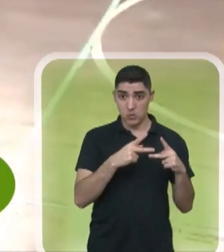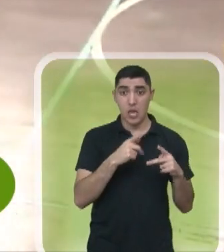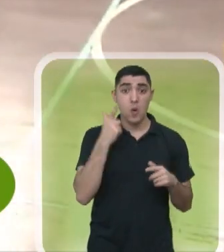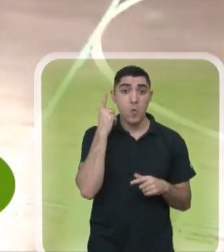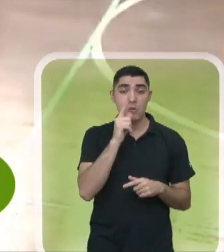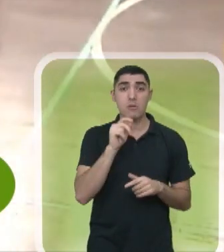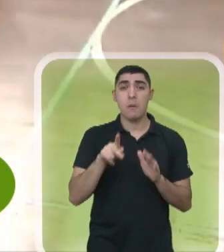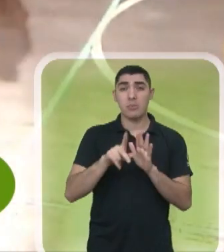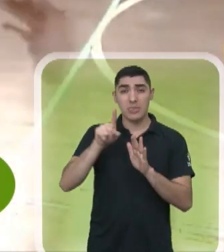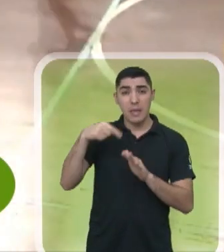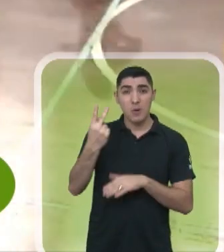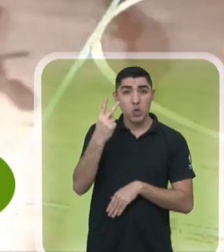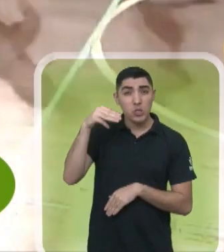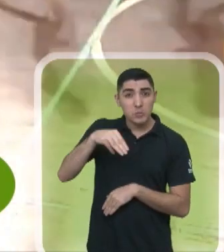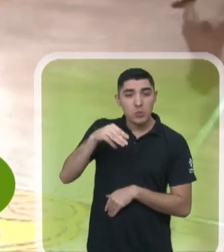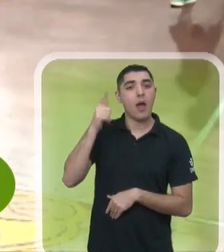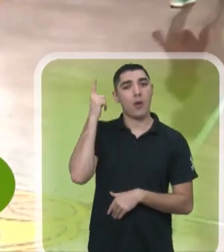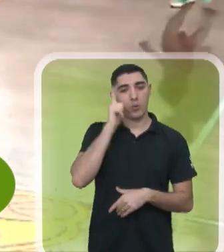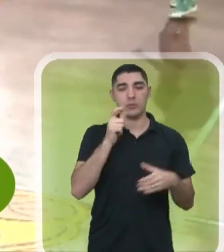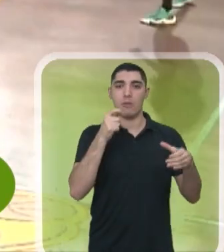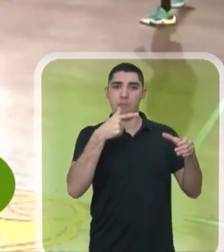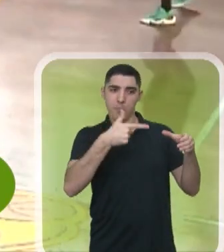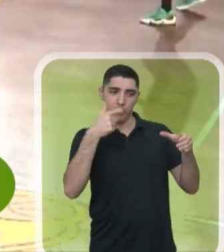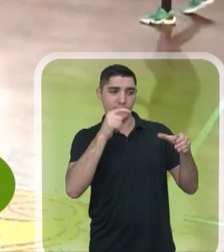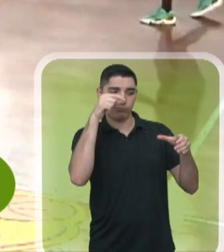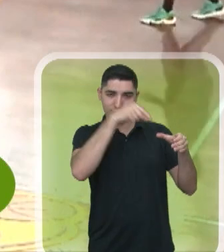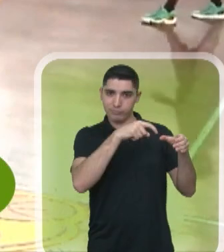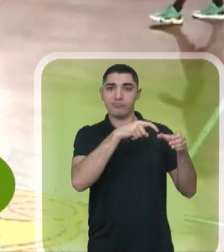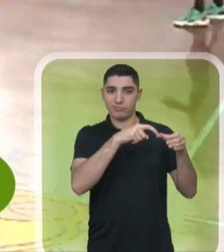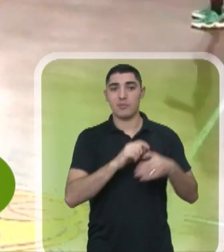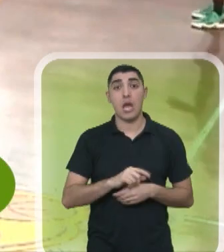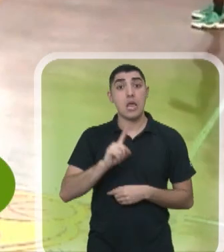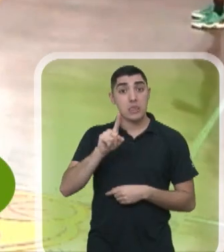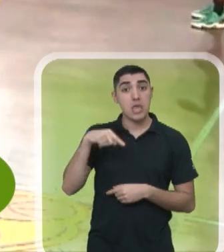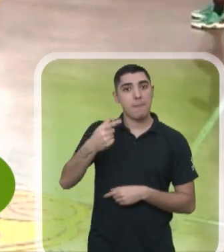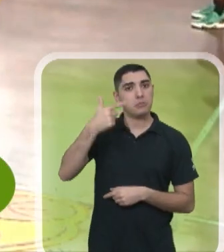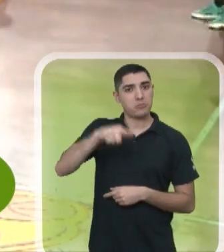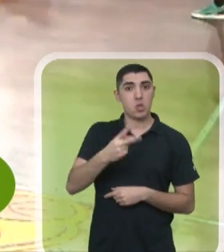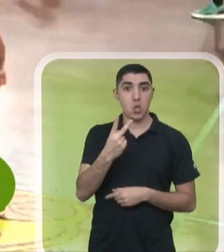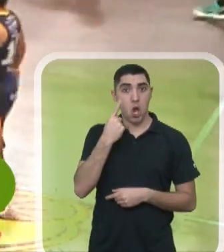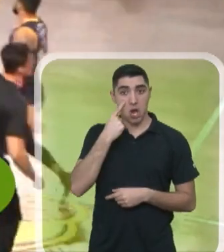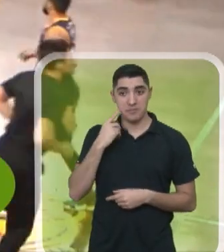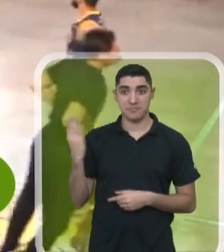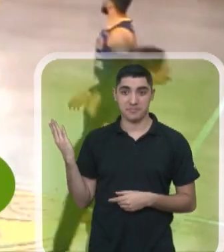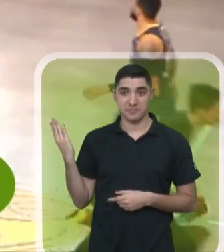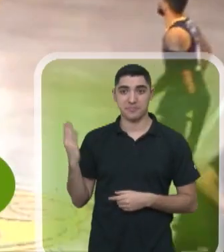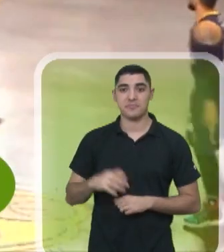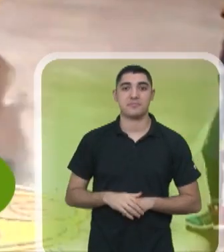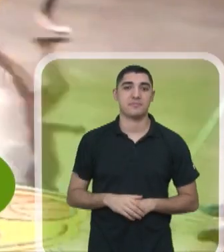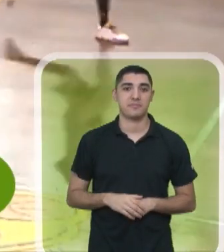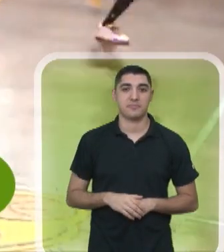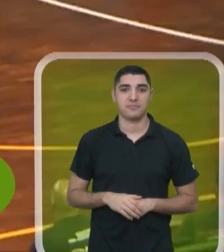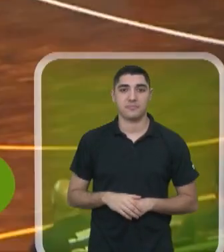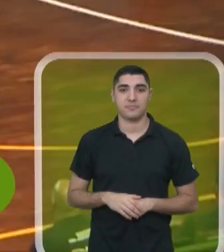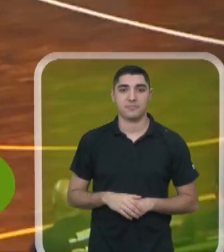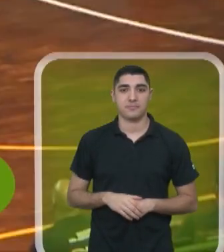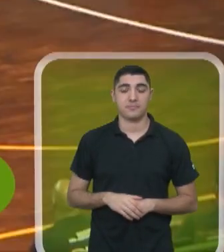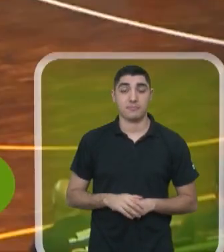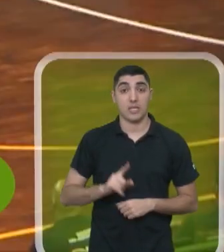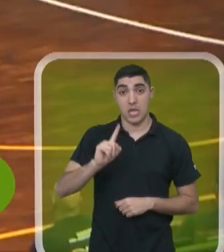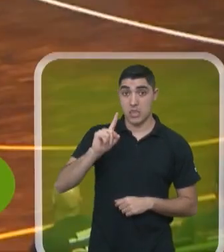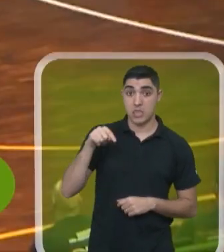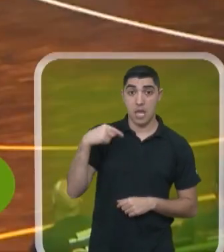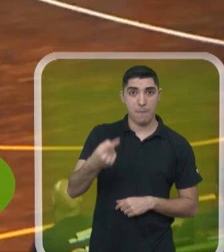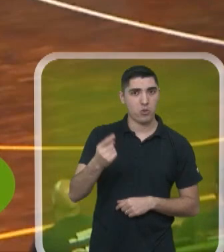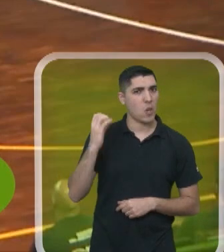com mais de 2 minutos de bola em jogo. E em seguida, mais 2 nessa jogada de garrafão com Renato Carbonari. Depois